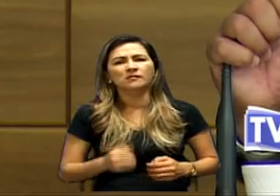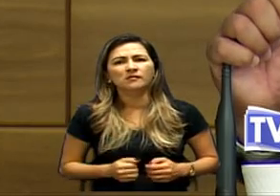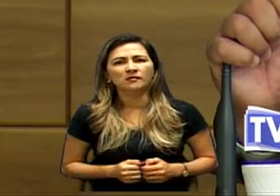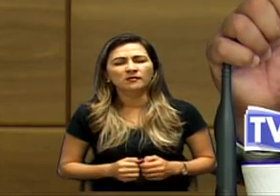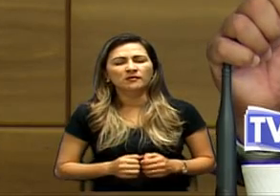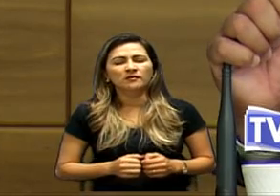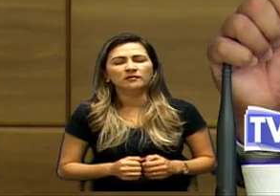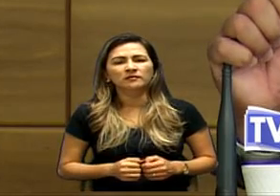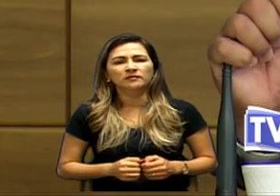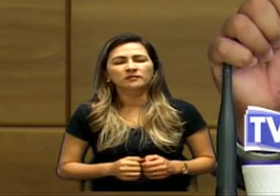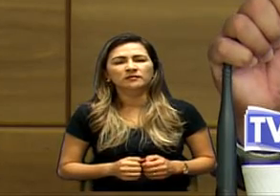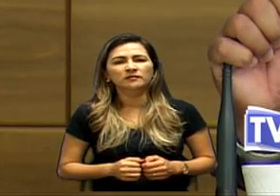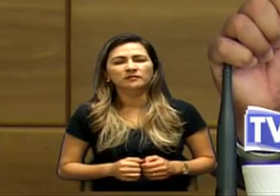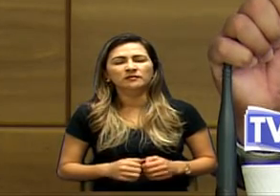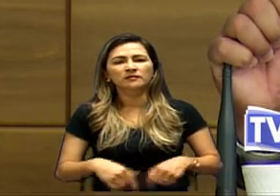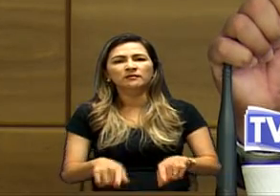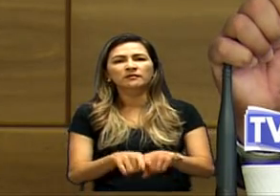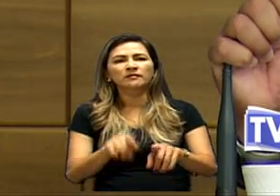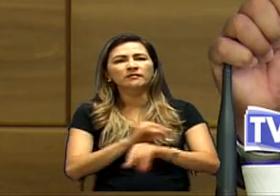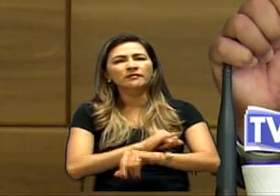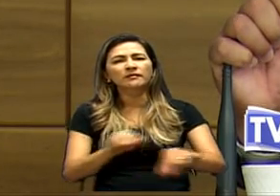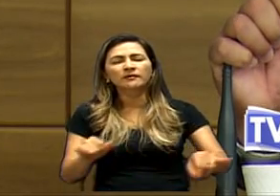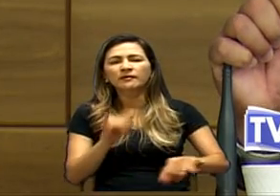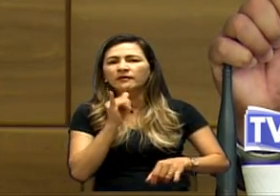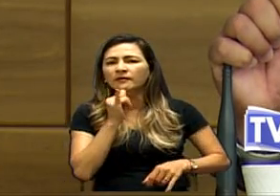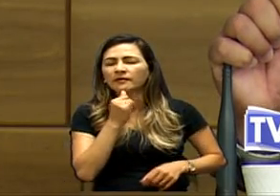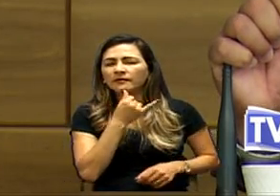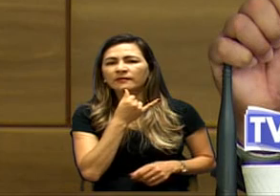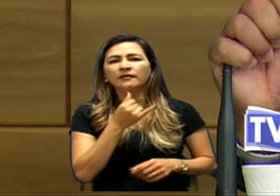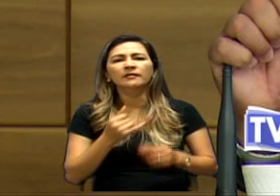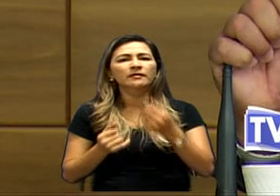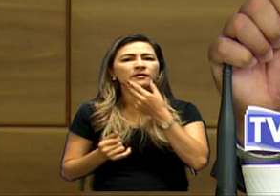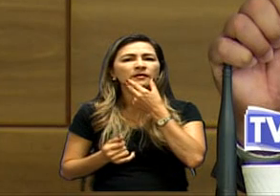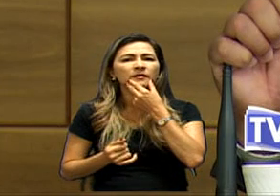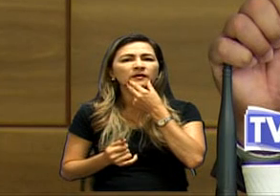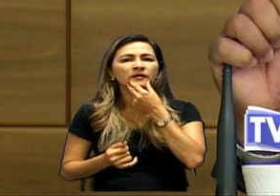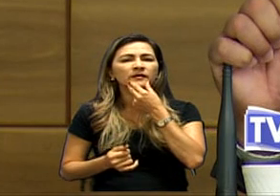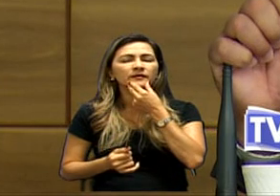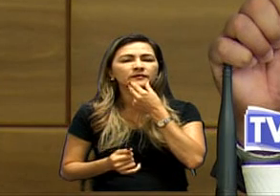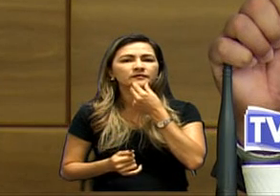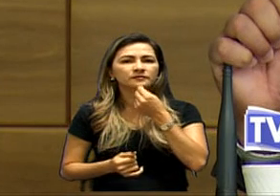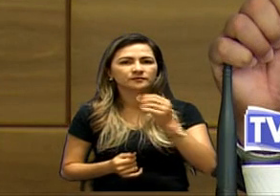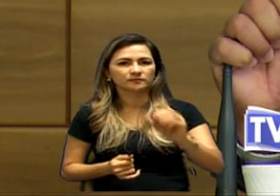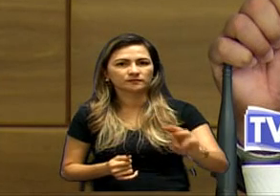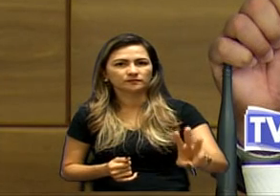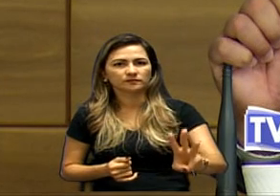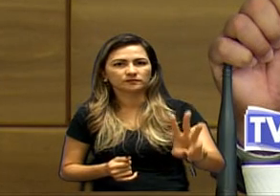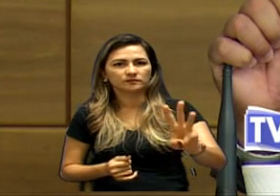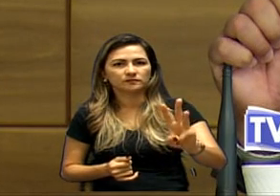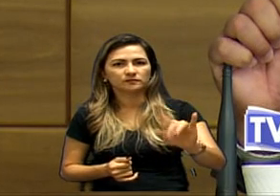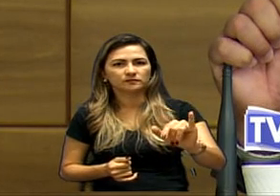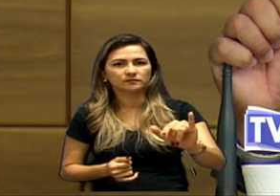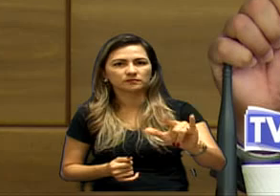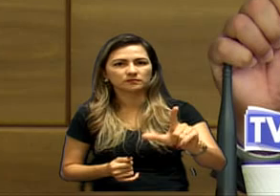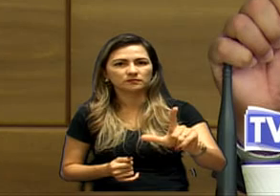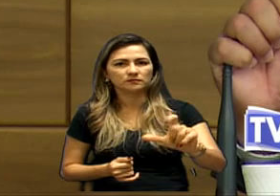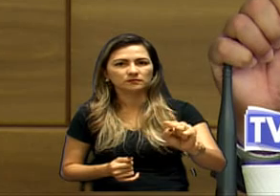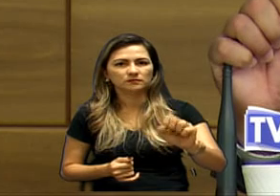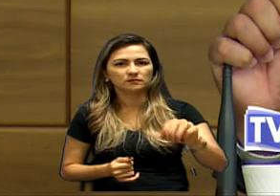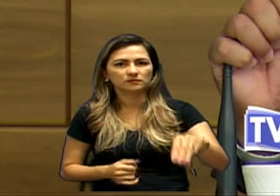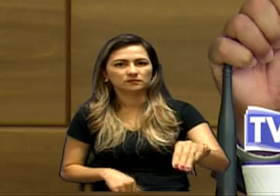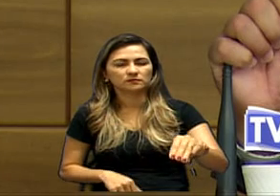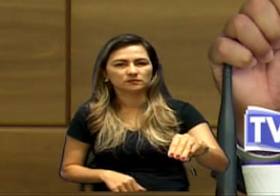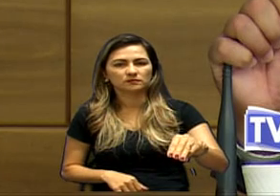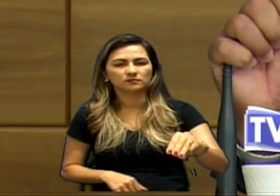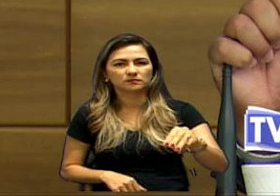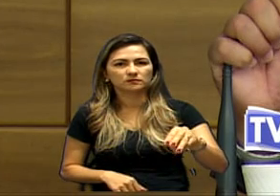e pesar, vereador Vanderlei Diogo, ao pai do Wilson, lá de Londrina. Nosso amigo